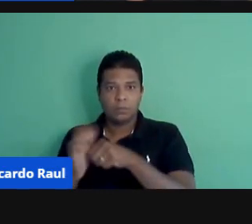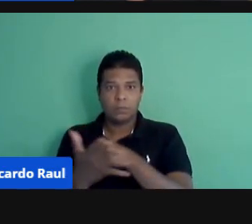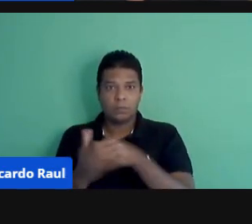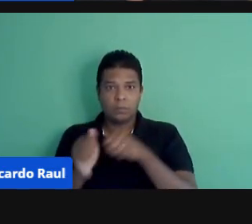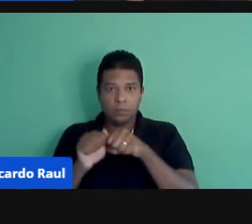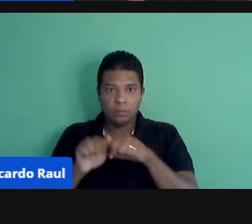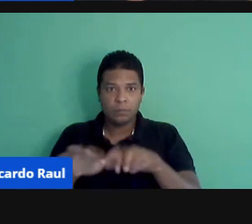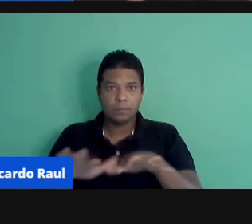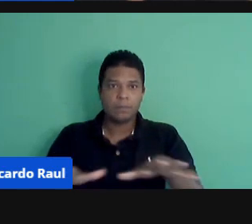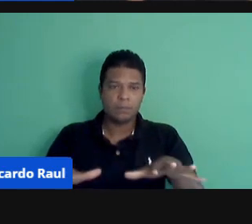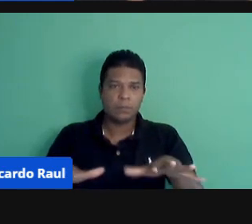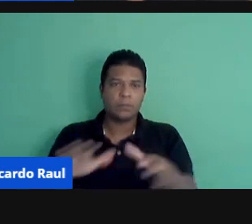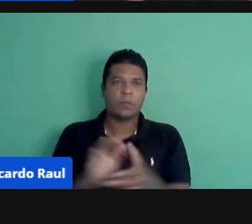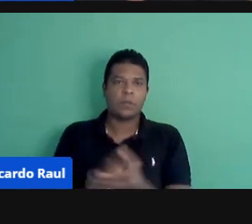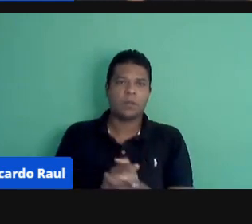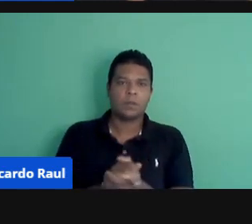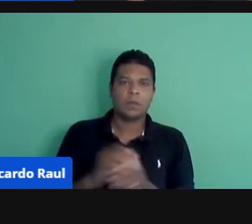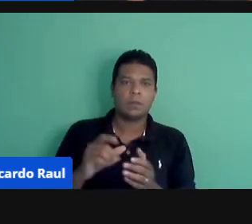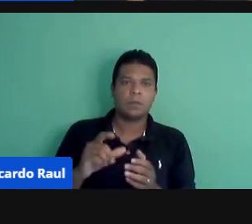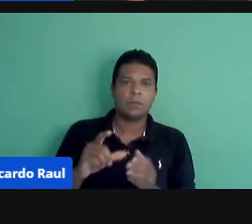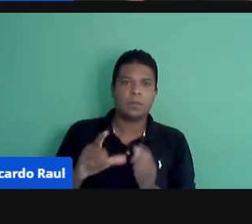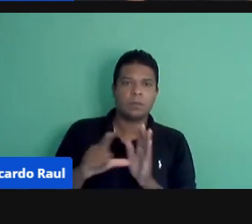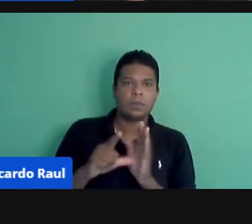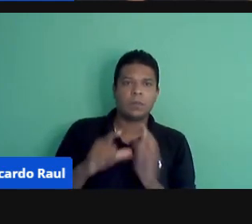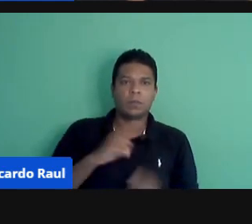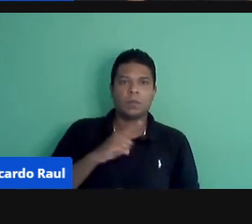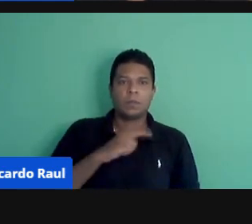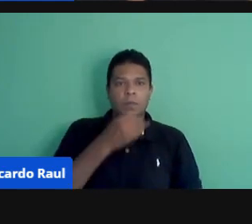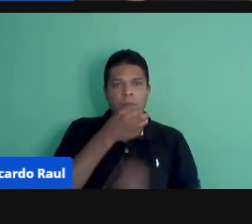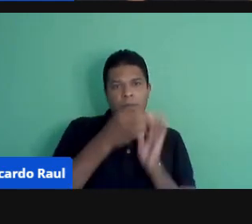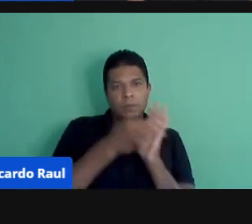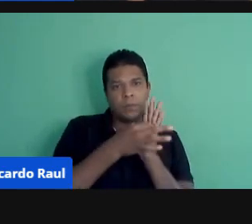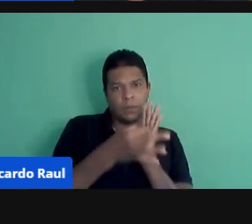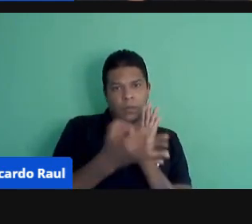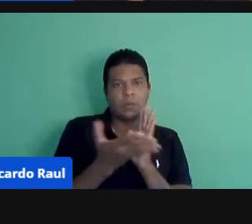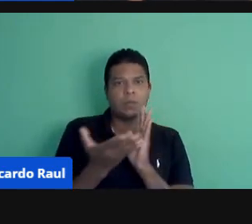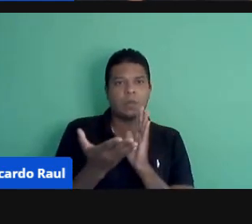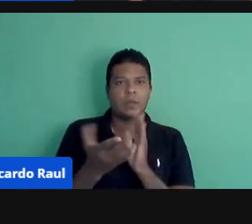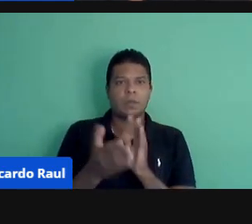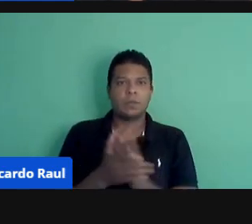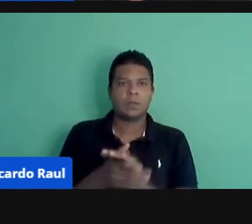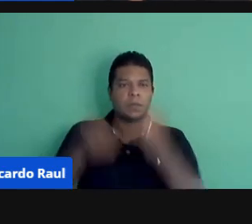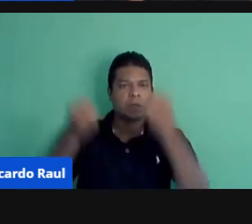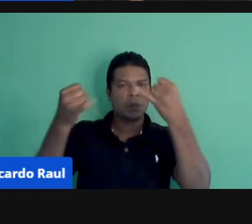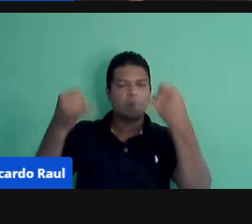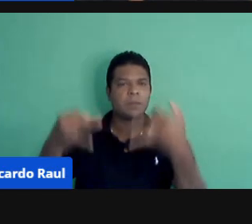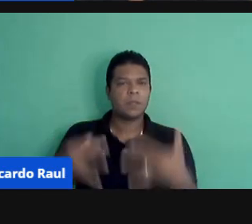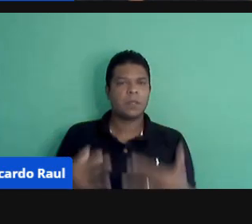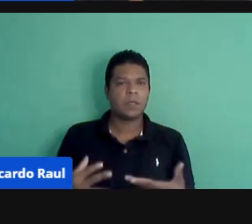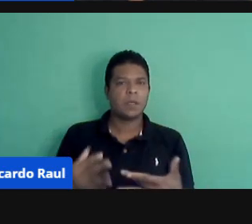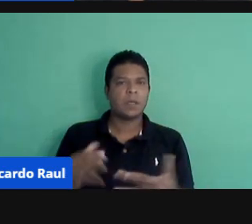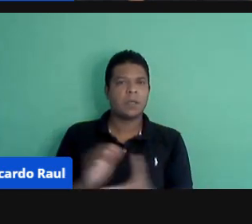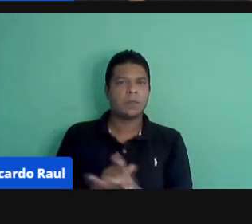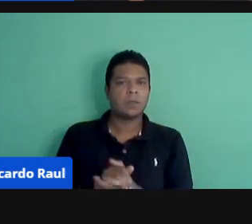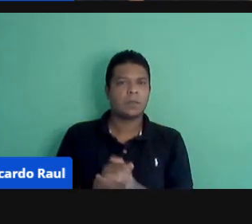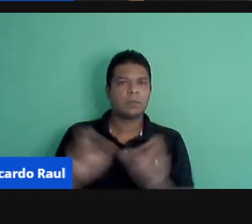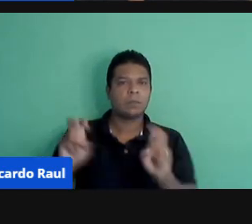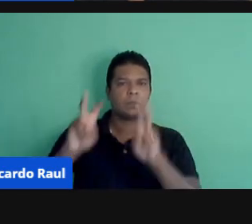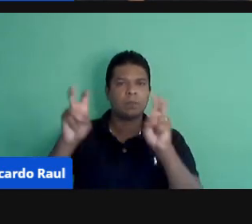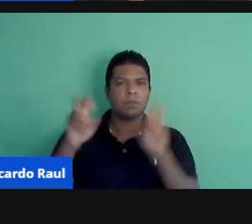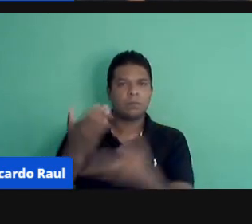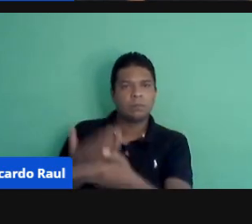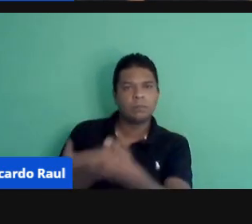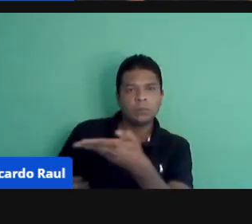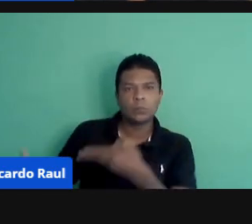já até indicaram algumas questões em relação a isso, mas eu gostaria que vocês reforçassem um pouco mais sobre a interação com